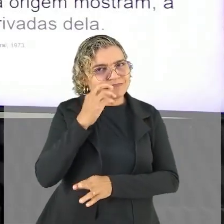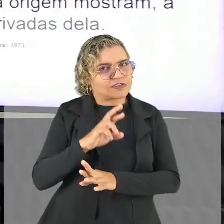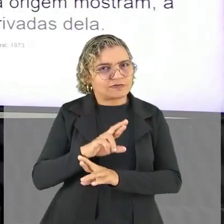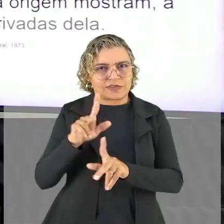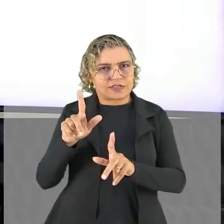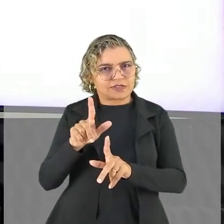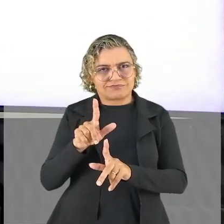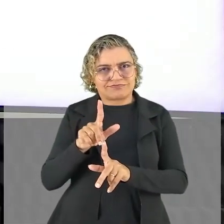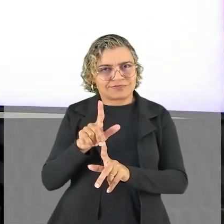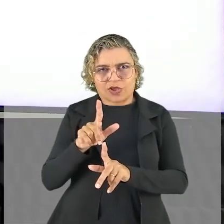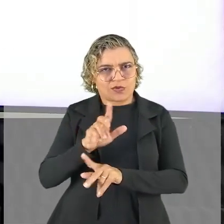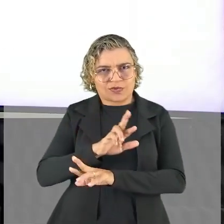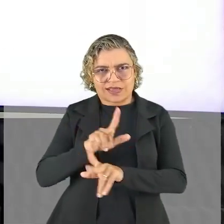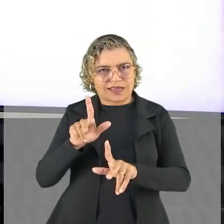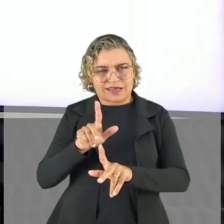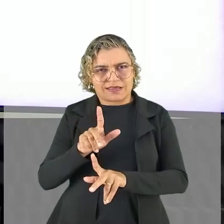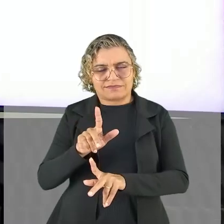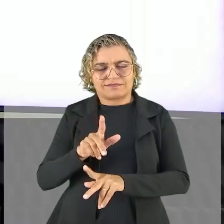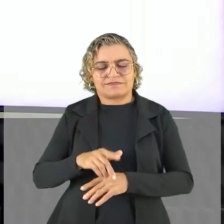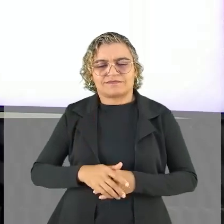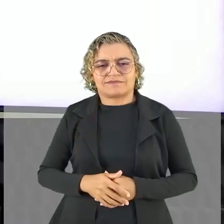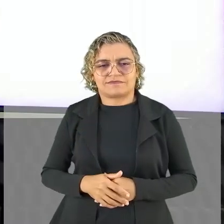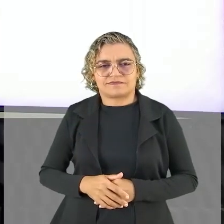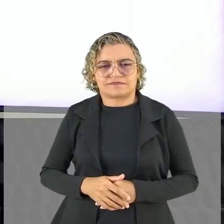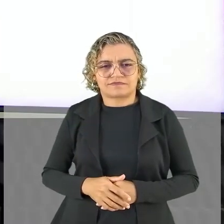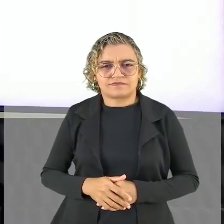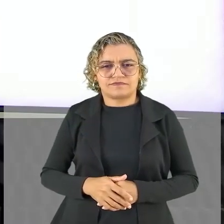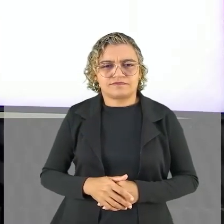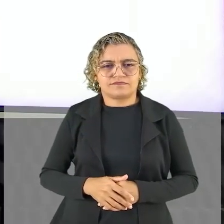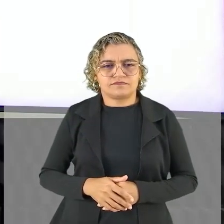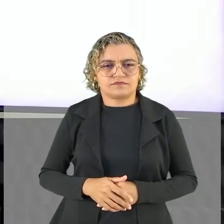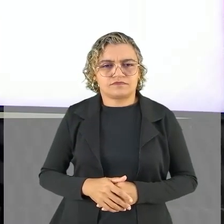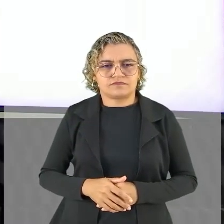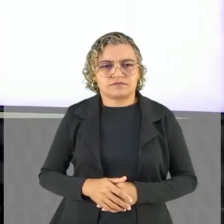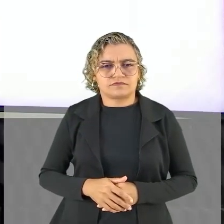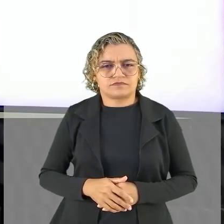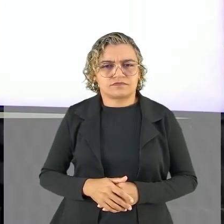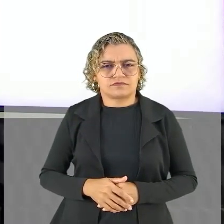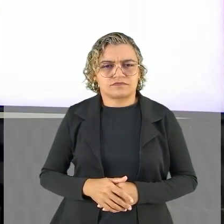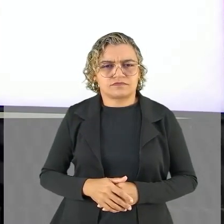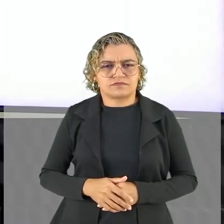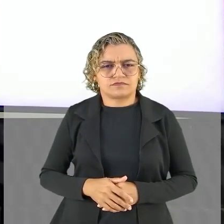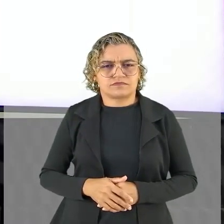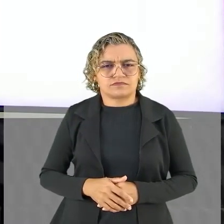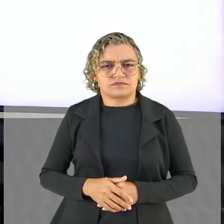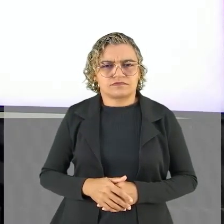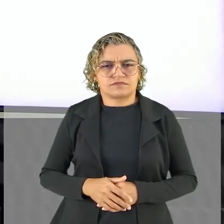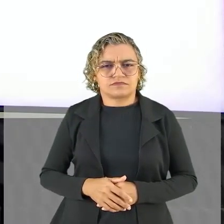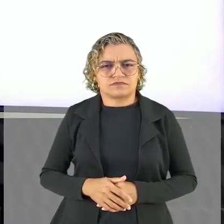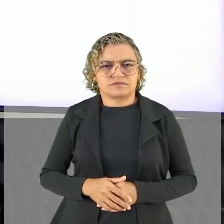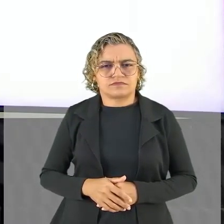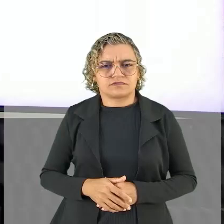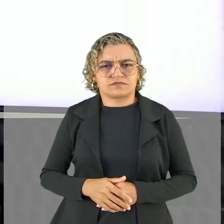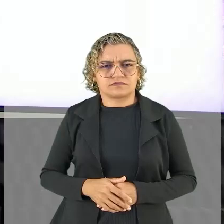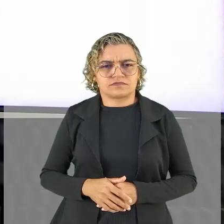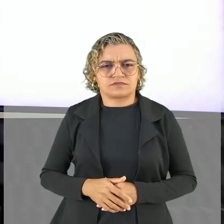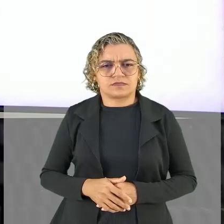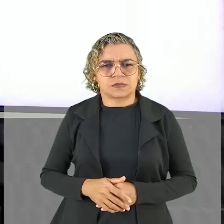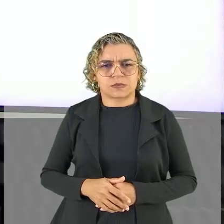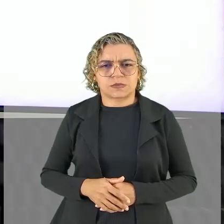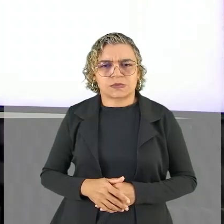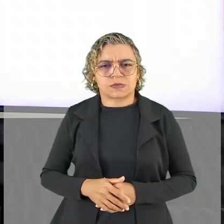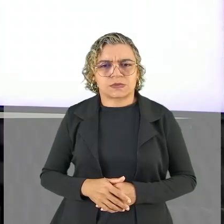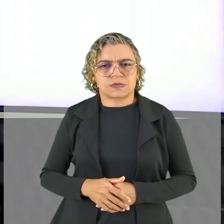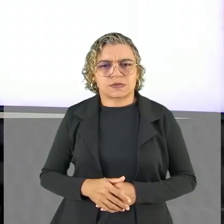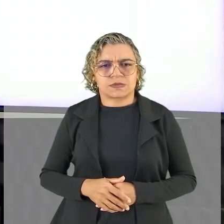beleza? Vamos ao que pede a questão. Depreende-se deste excerto da obra de Hume que o conhecimento